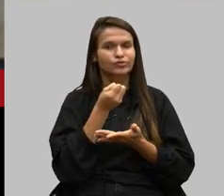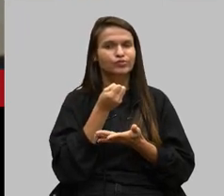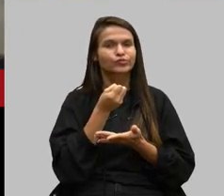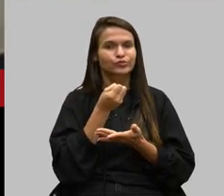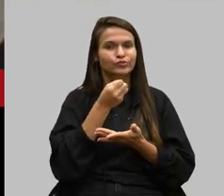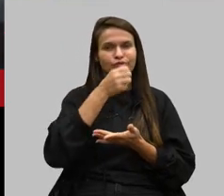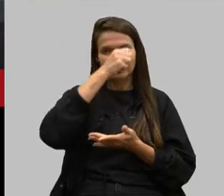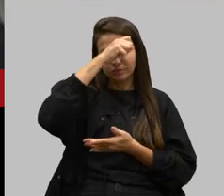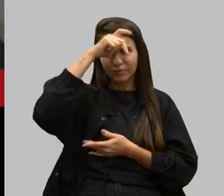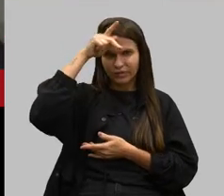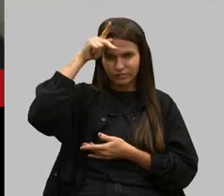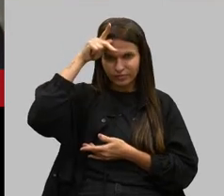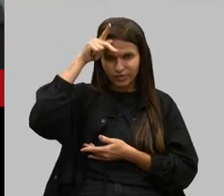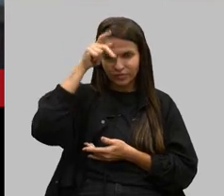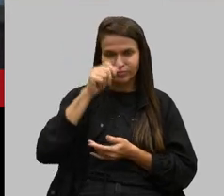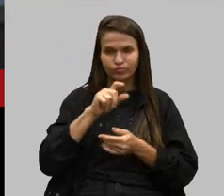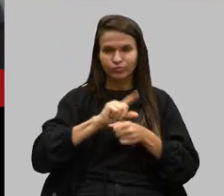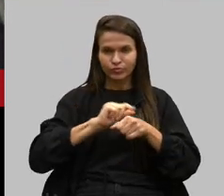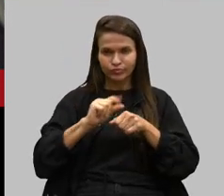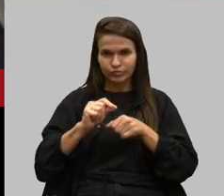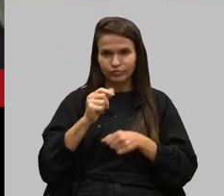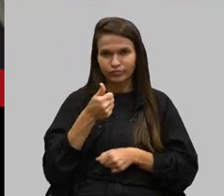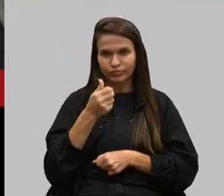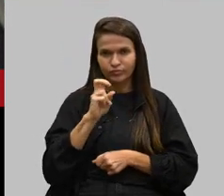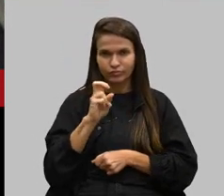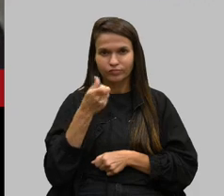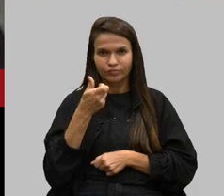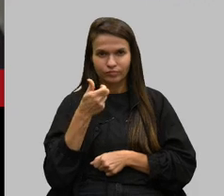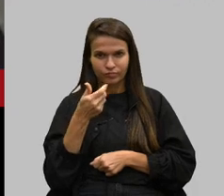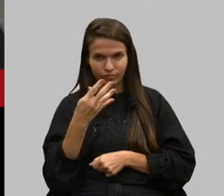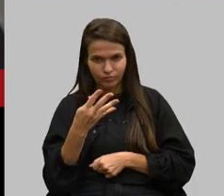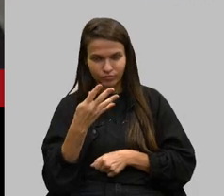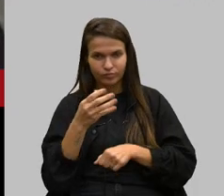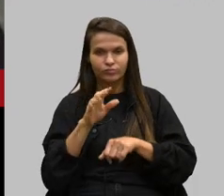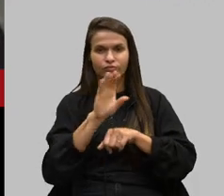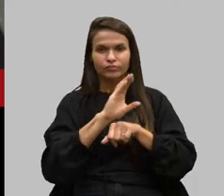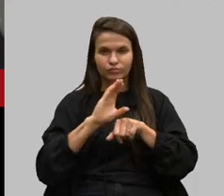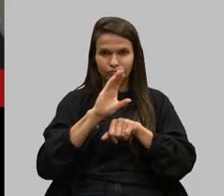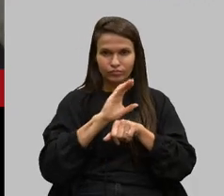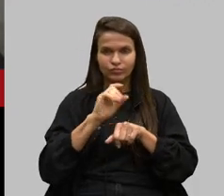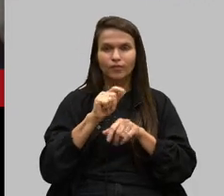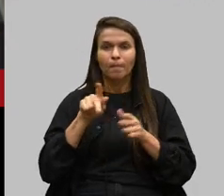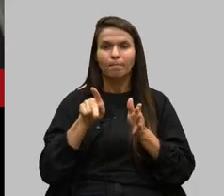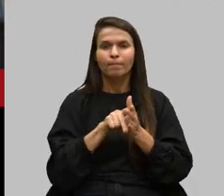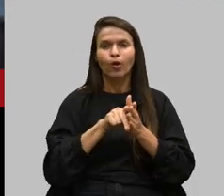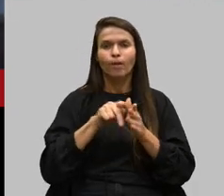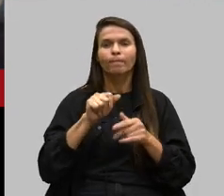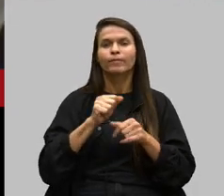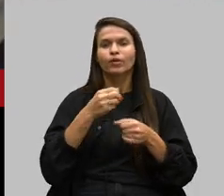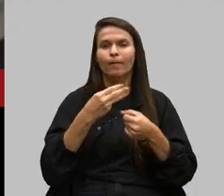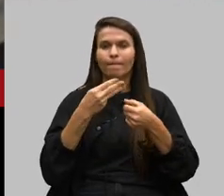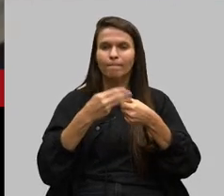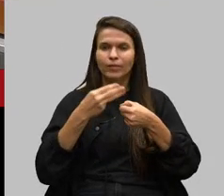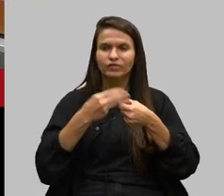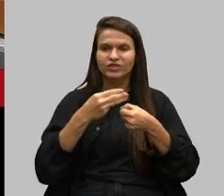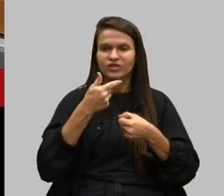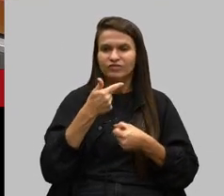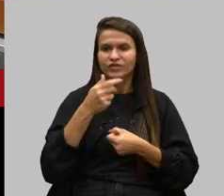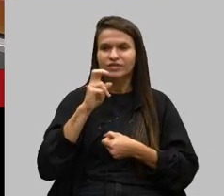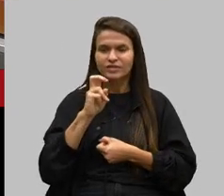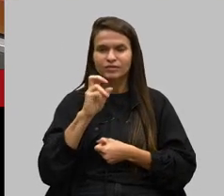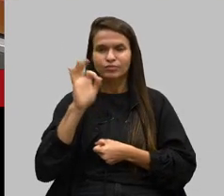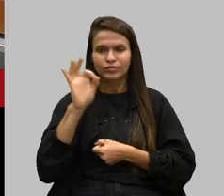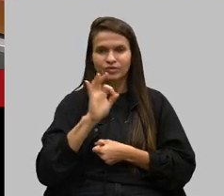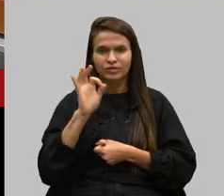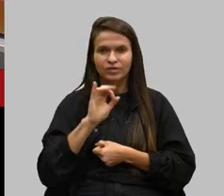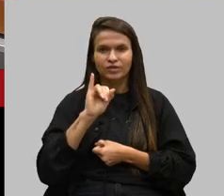prefeitos o artigo 154 da Constituição fala que pertence ao município 25% de cms